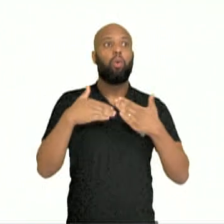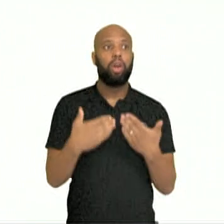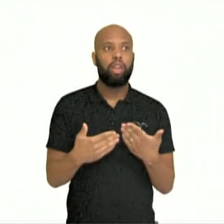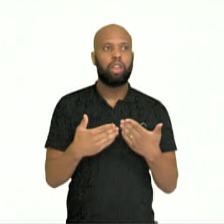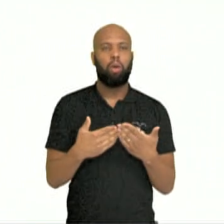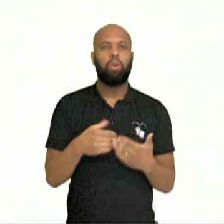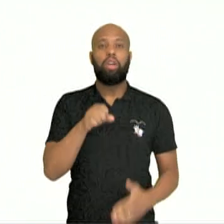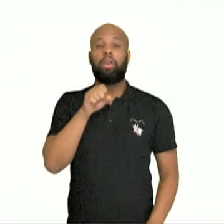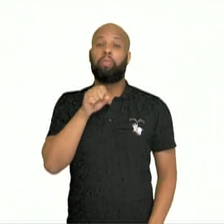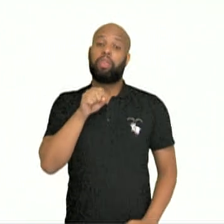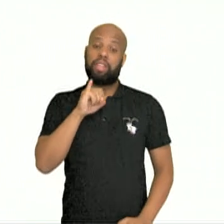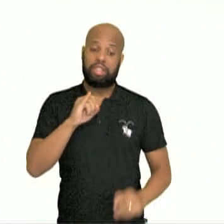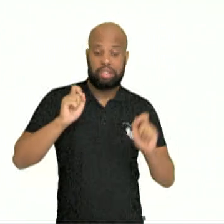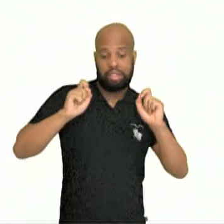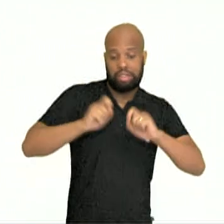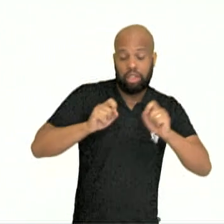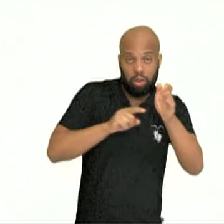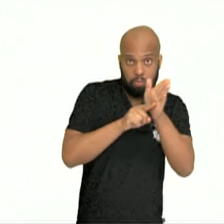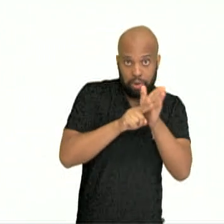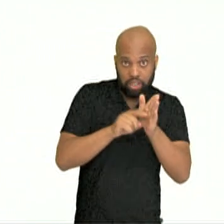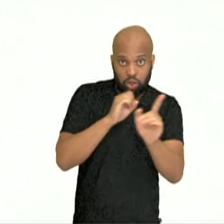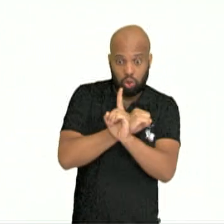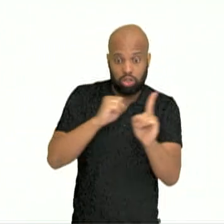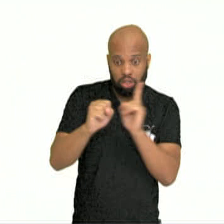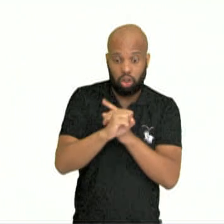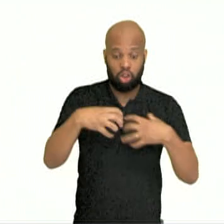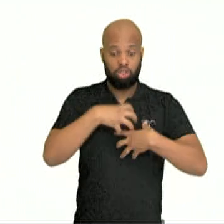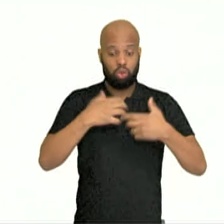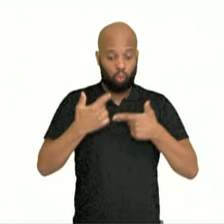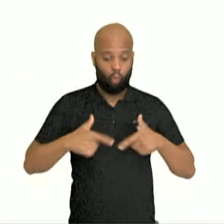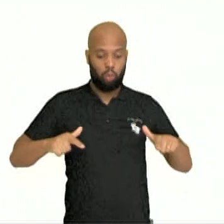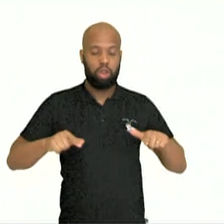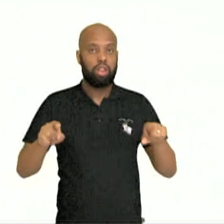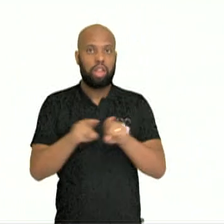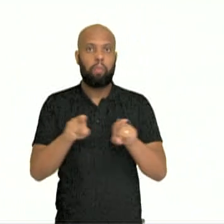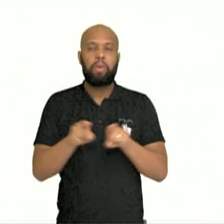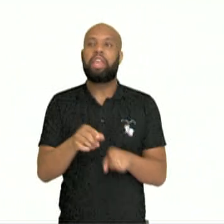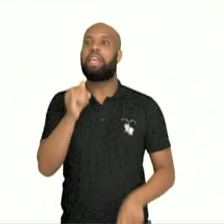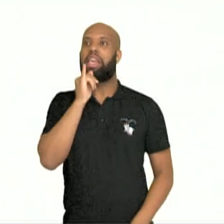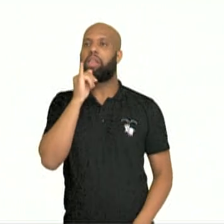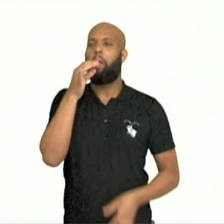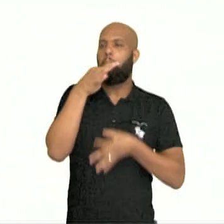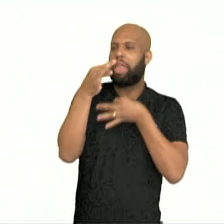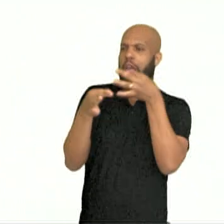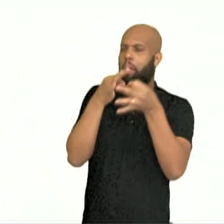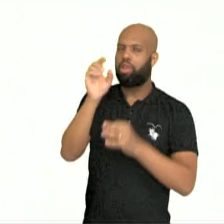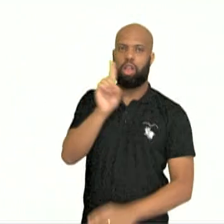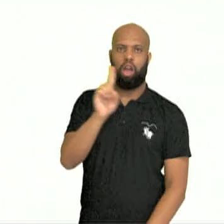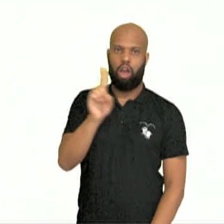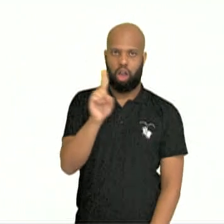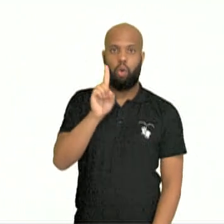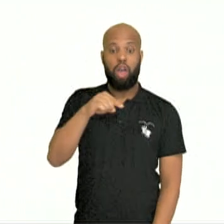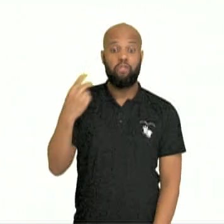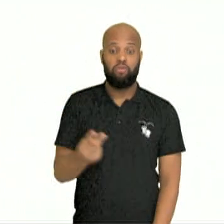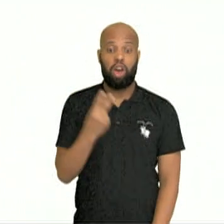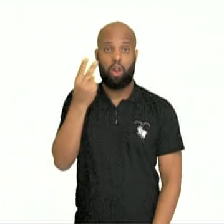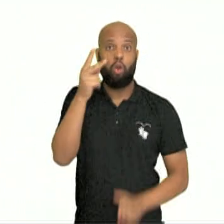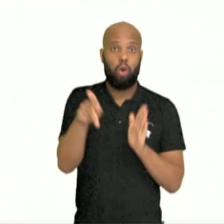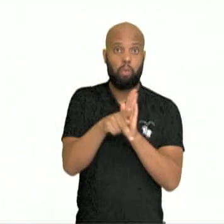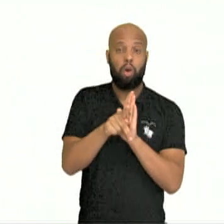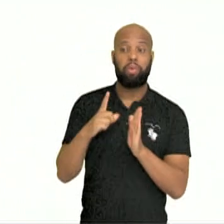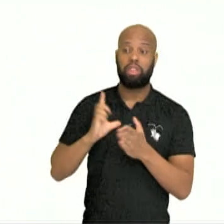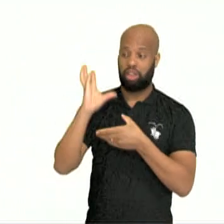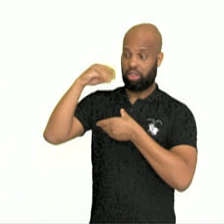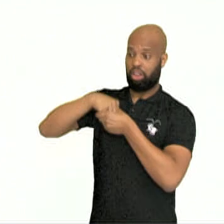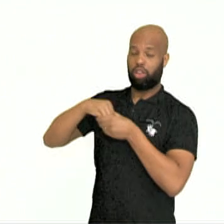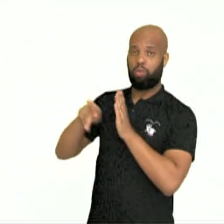Considere a possibilidade da pesquisa social ser neutra e livre de opiniões, valores e pré-noções dos cientistas,